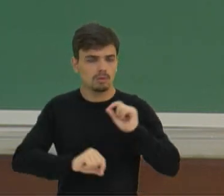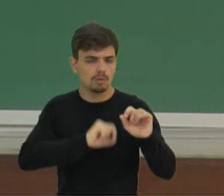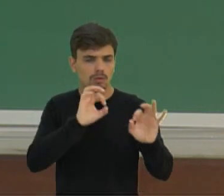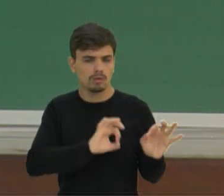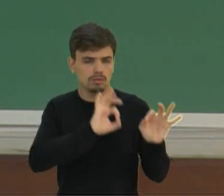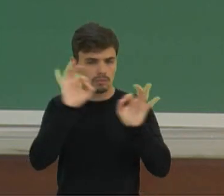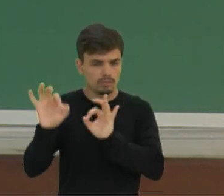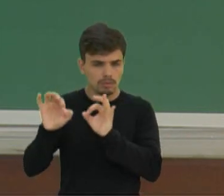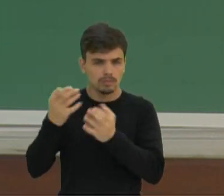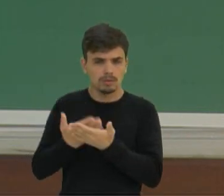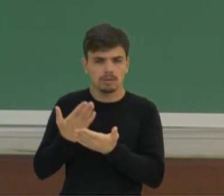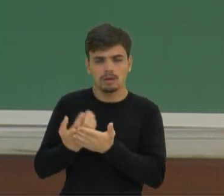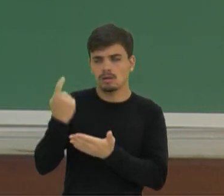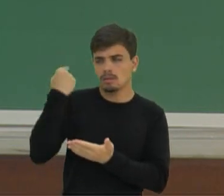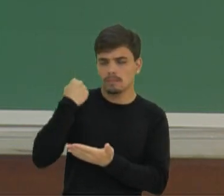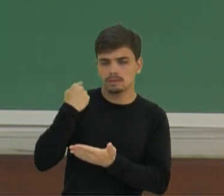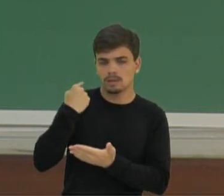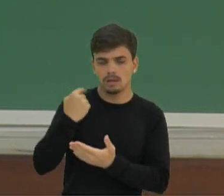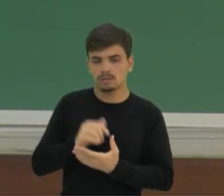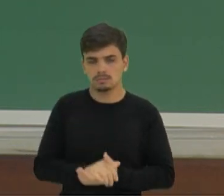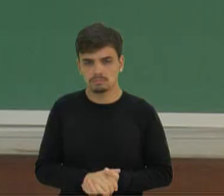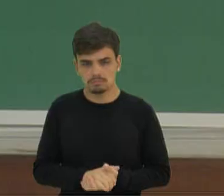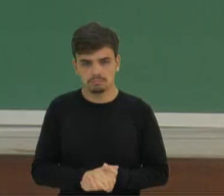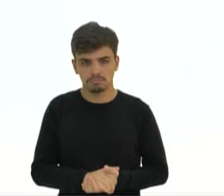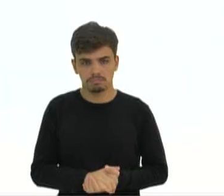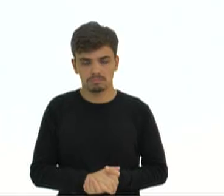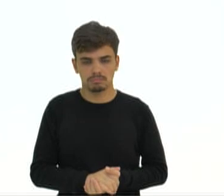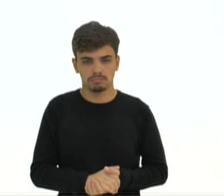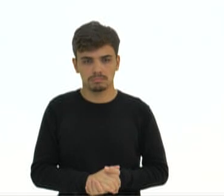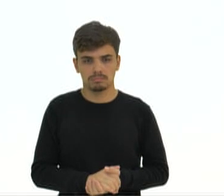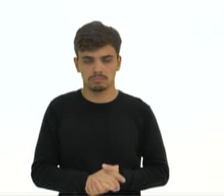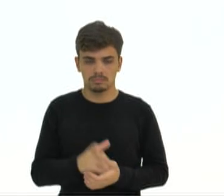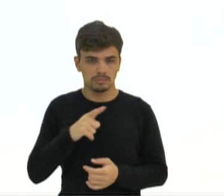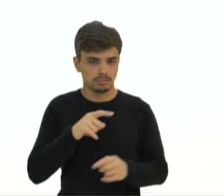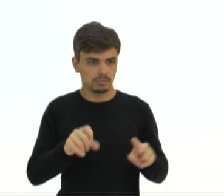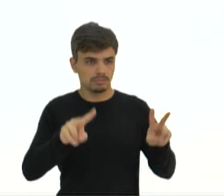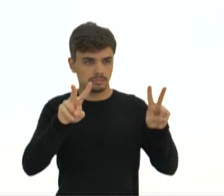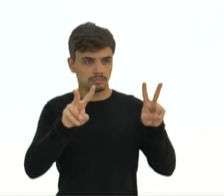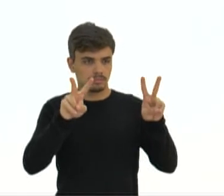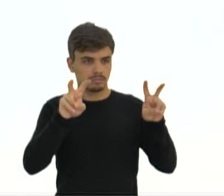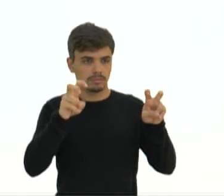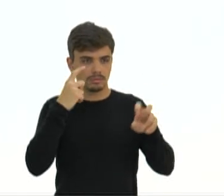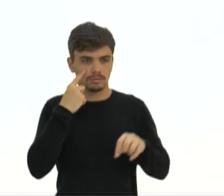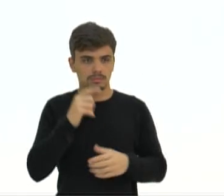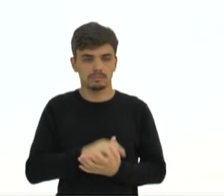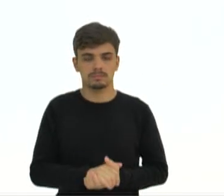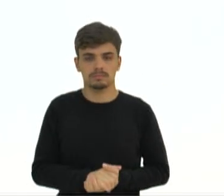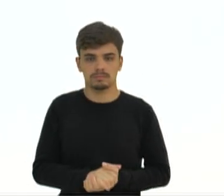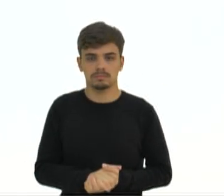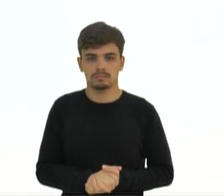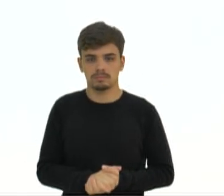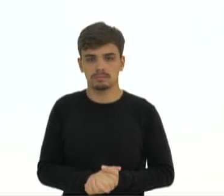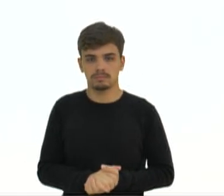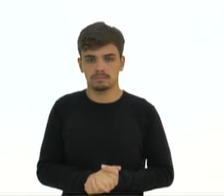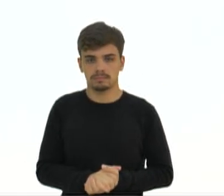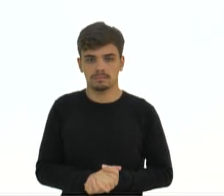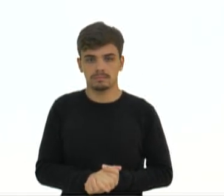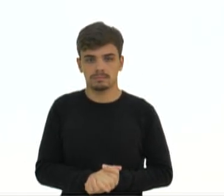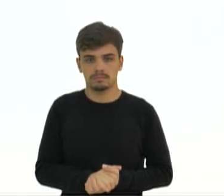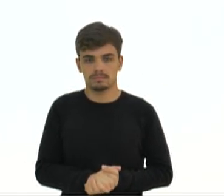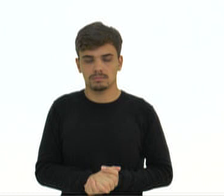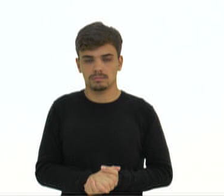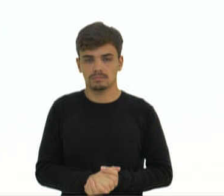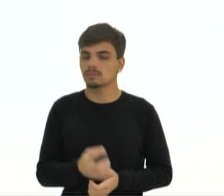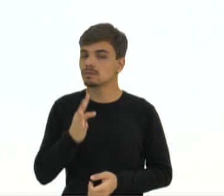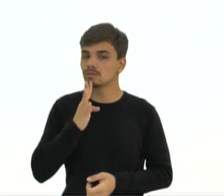classe passada? Que a gente viu na aula passada? Nossa aula passada tinha o título Conoces los eventos deportivos? Conheces